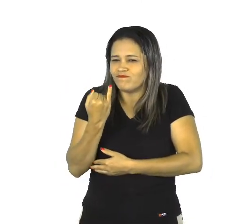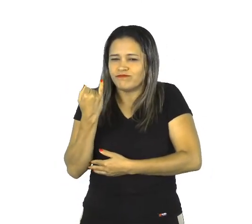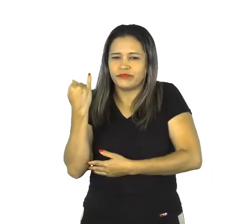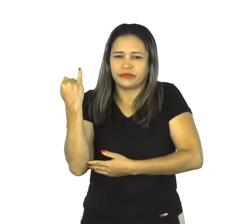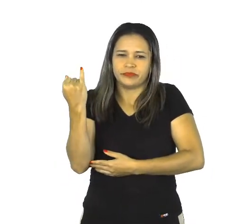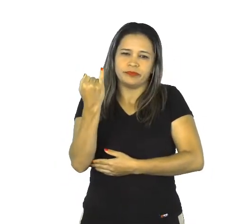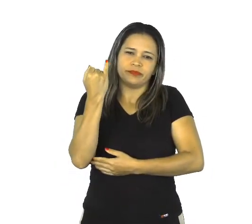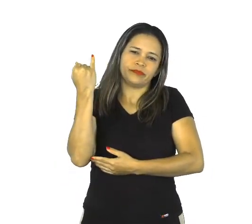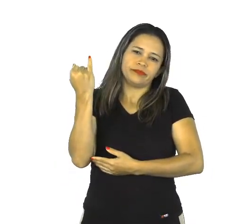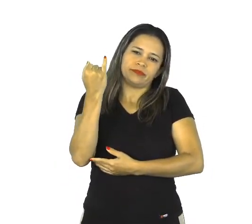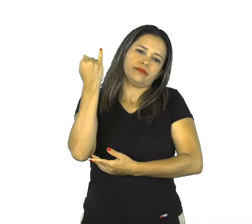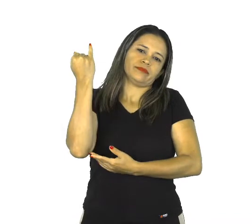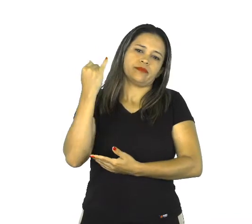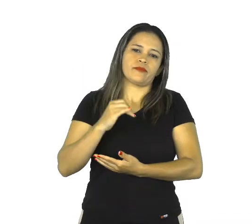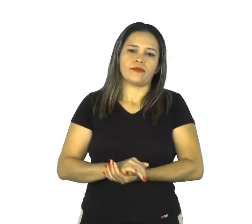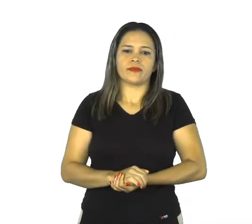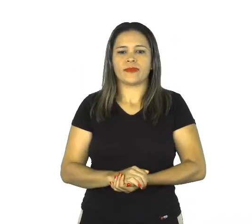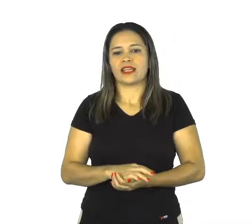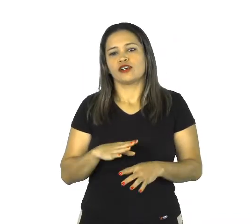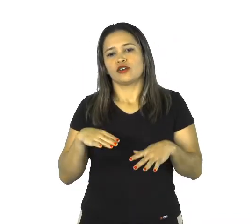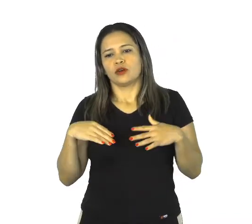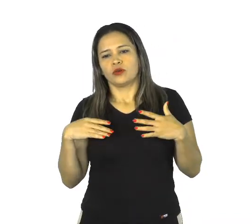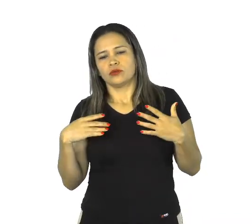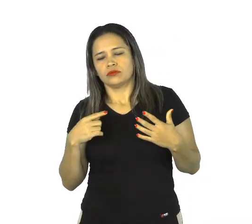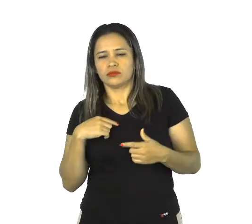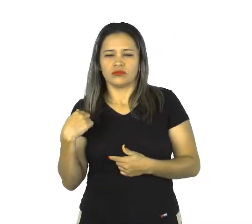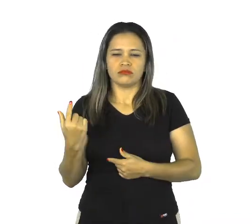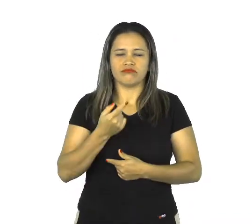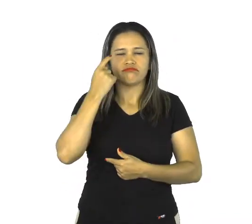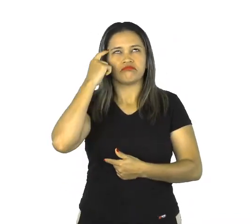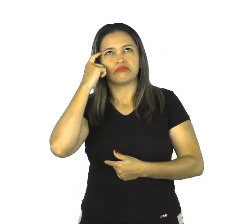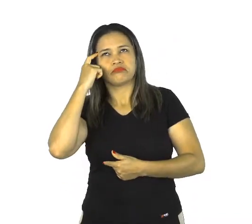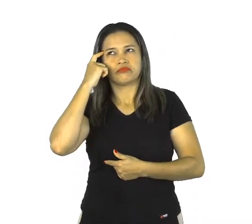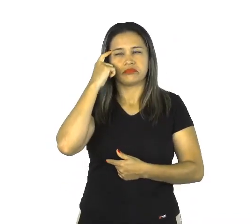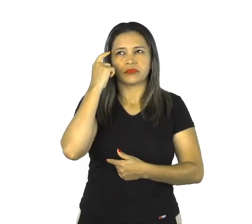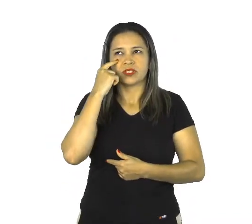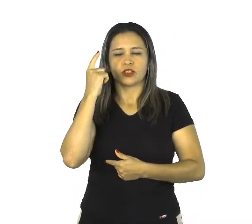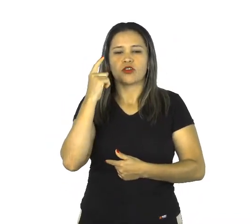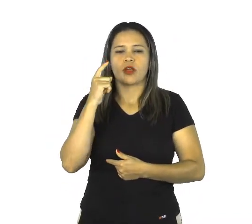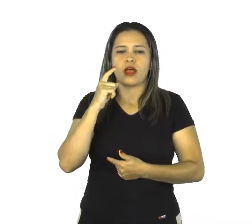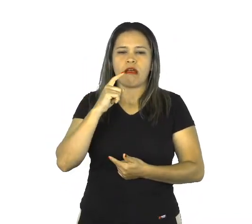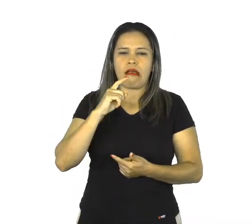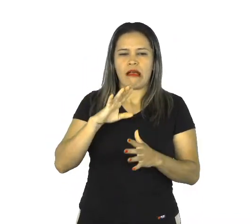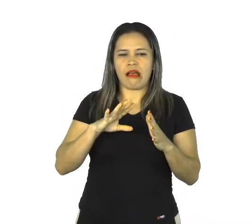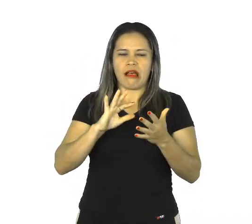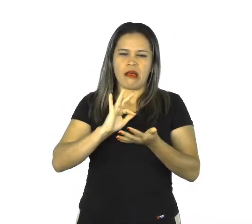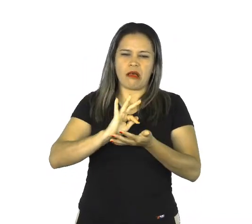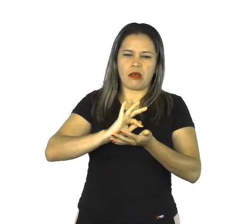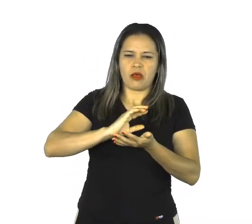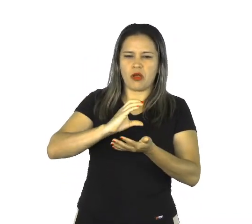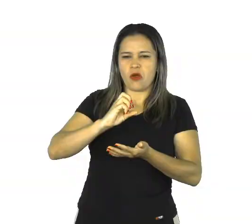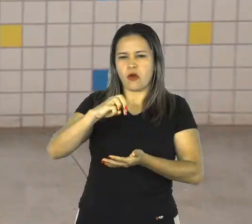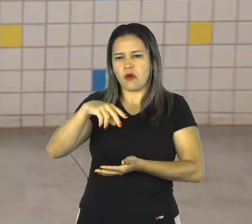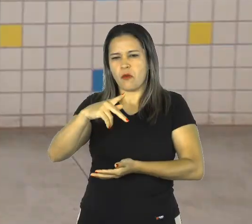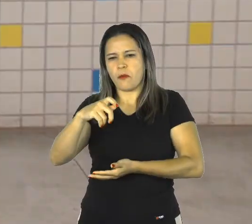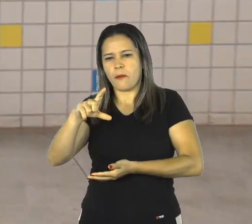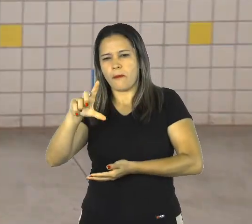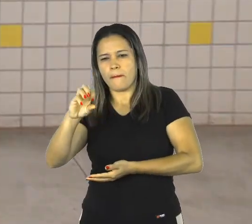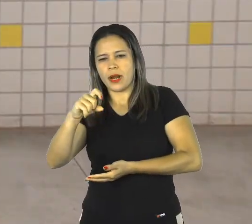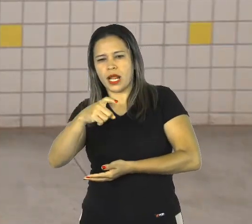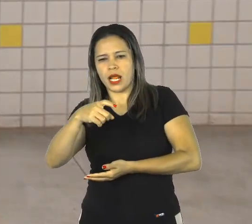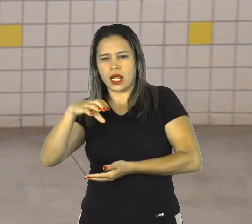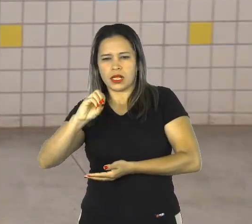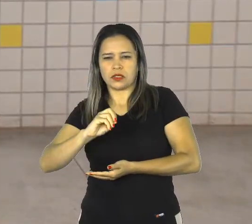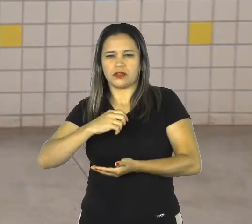para a gente, tá? Quando a gente pensa, ele é um órgão complexo, ele tem um alto grau